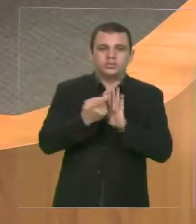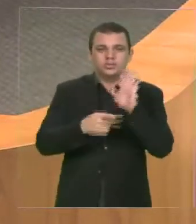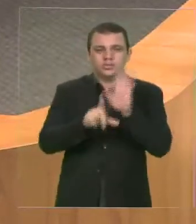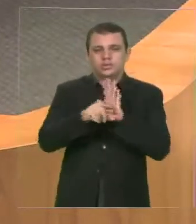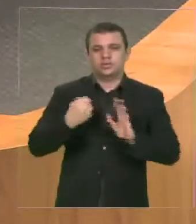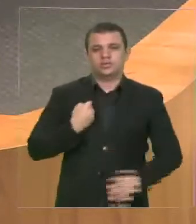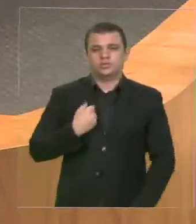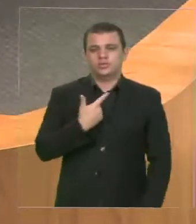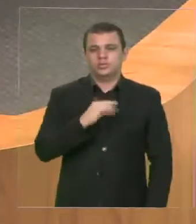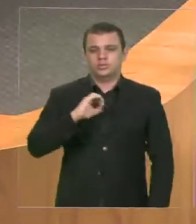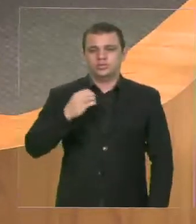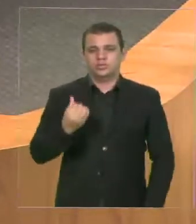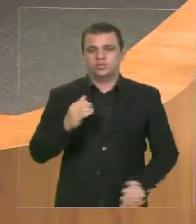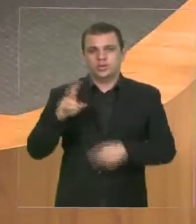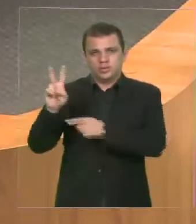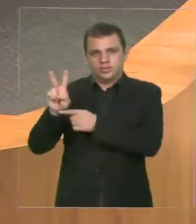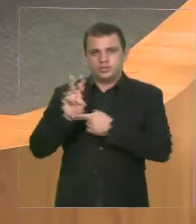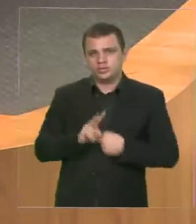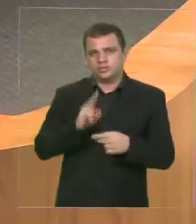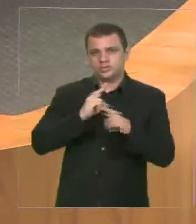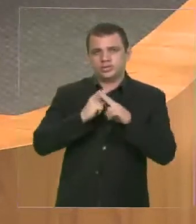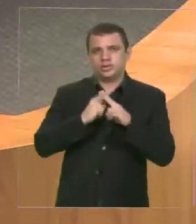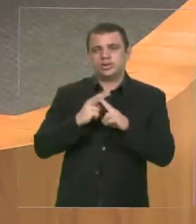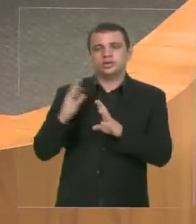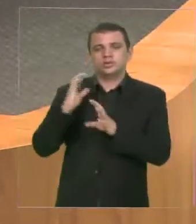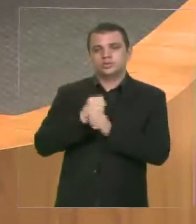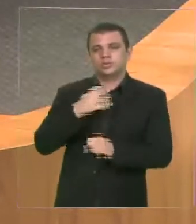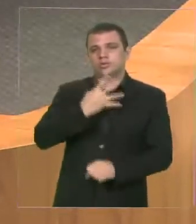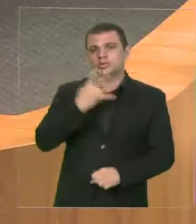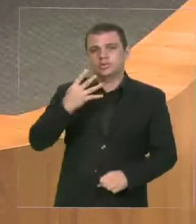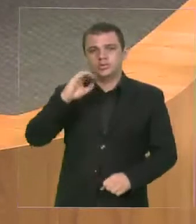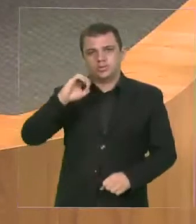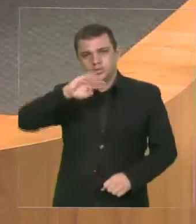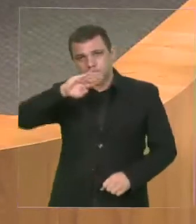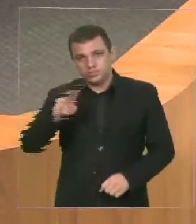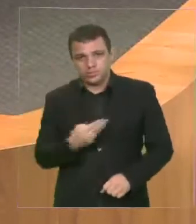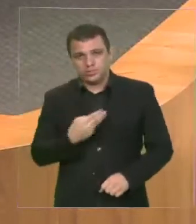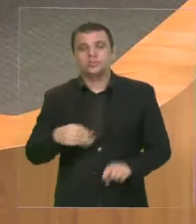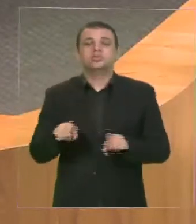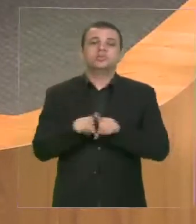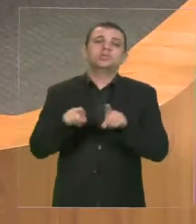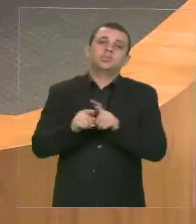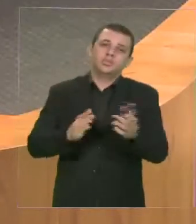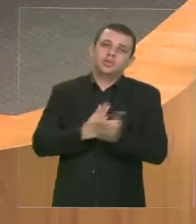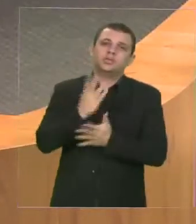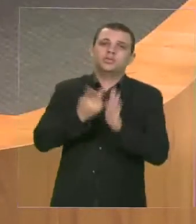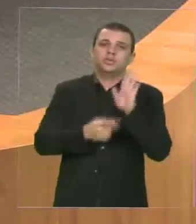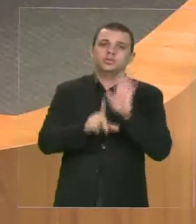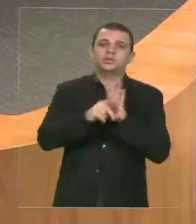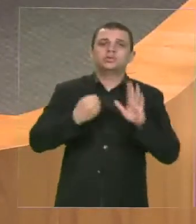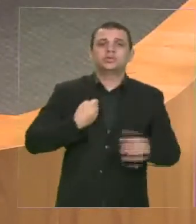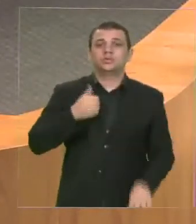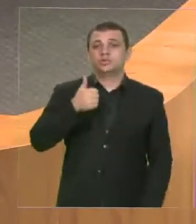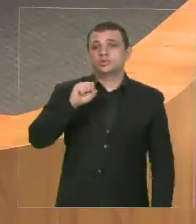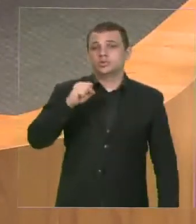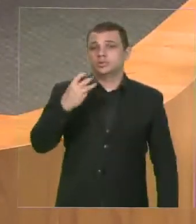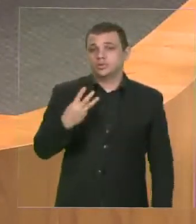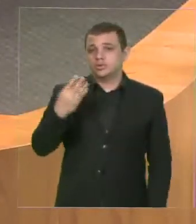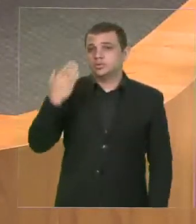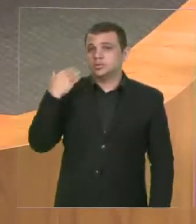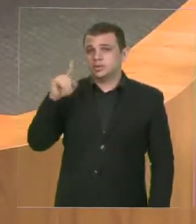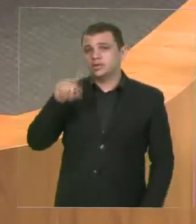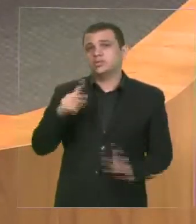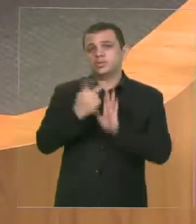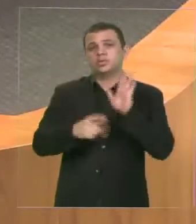trata de um empréstimo da Caixa Econômica Federal de 440 milhões. Aprovamos o projeto de lei número 183, que trata de outro projeto da Caixa